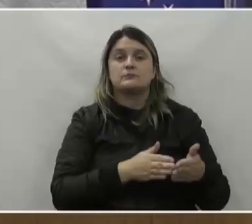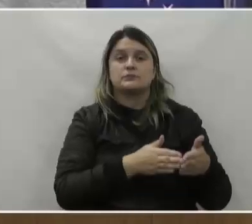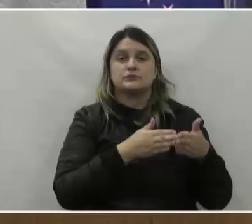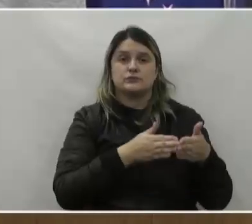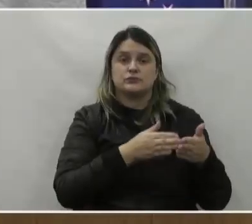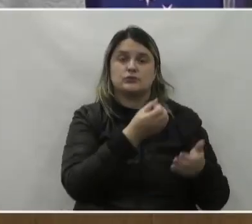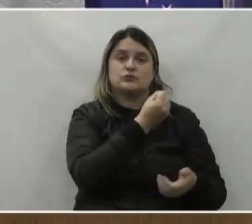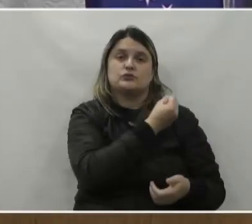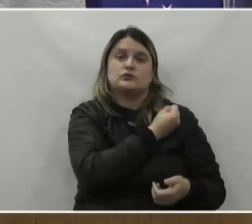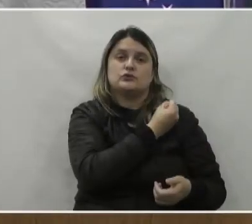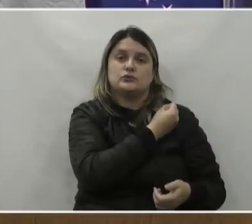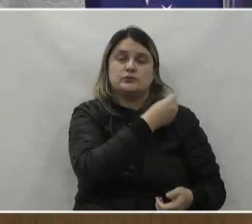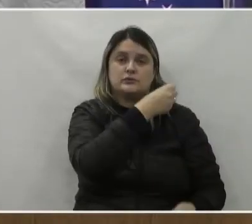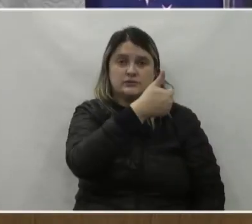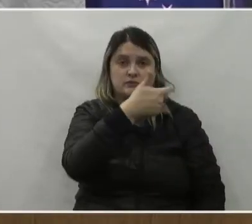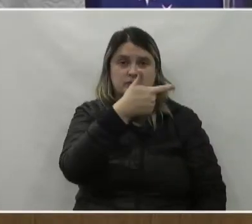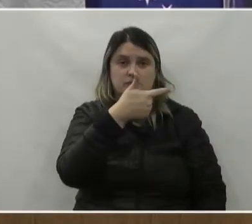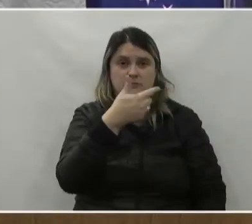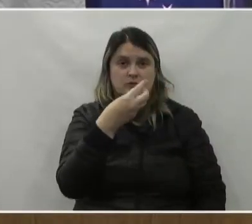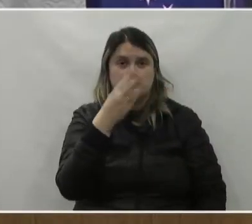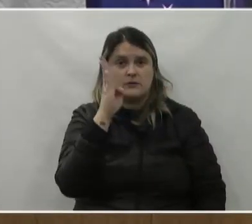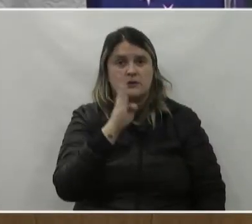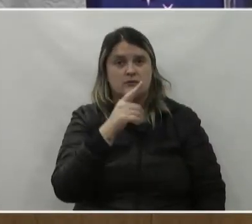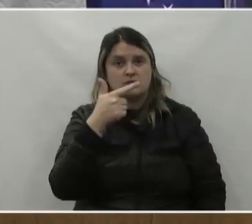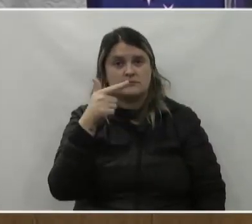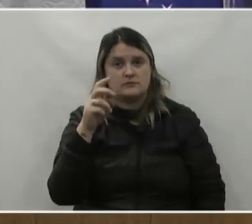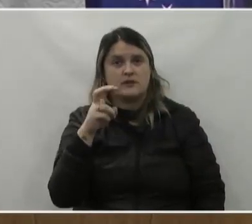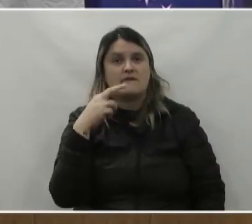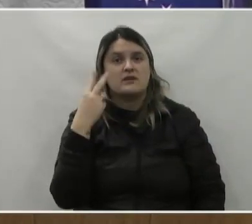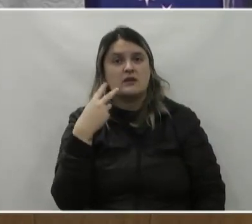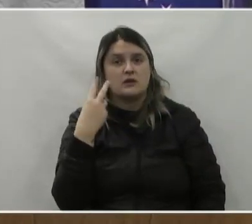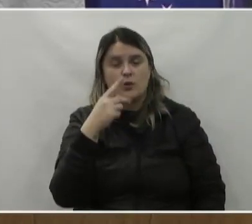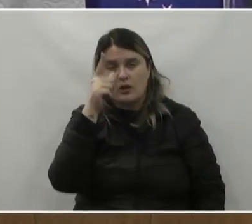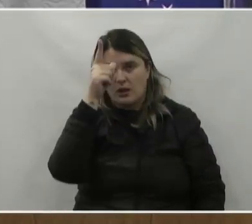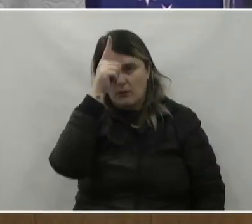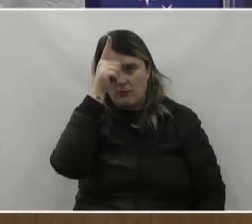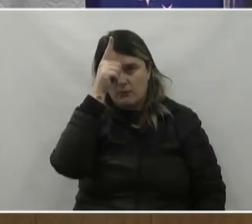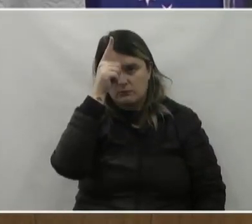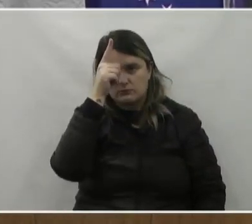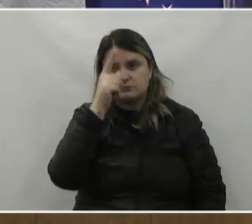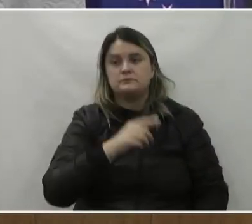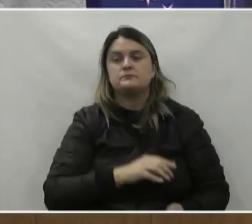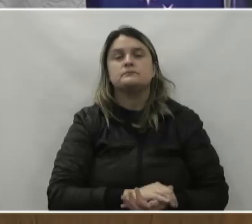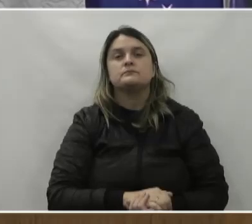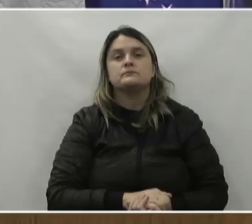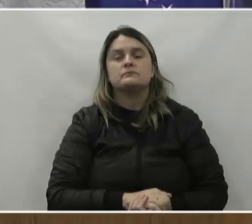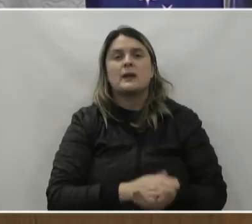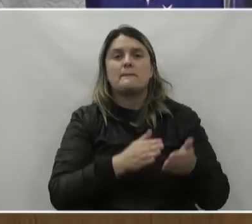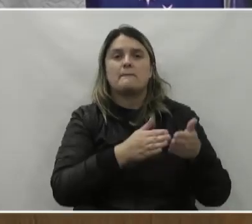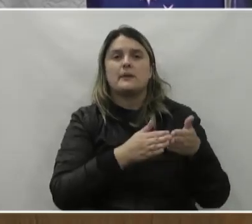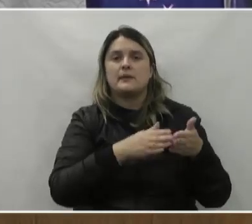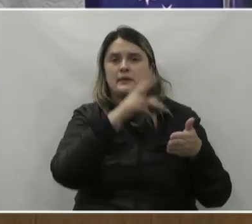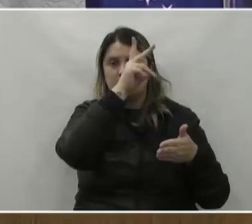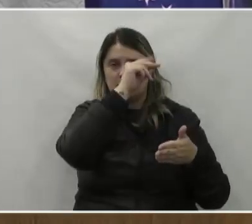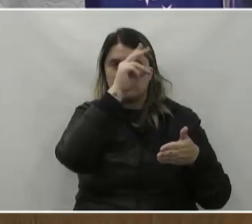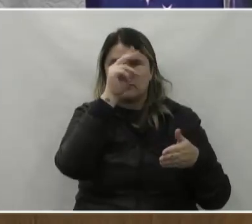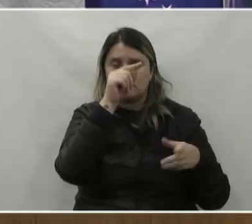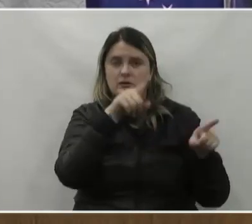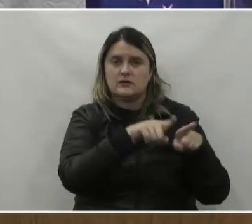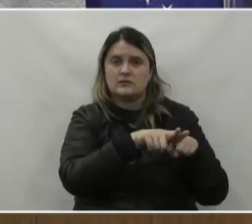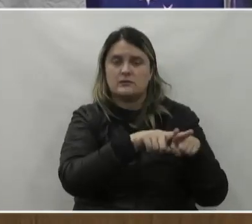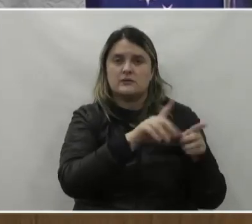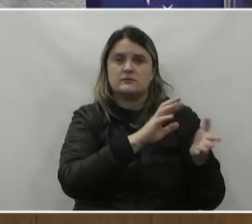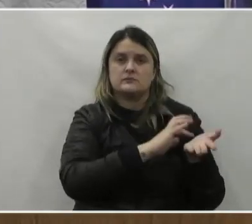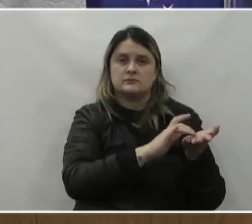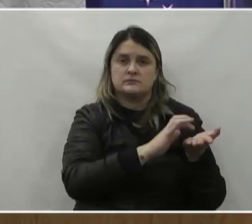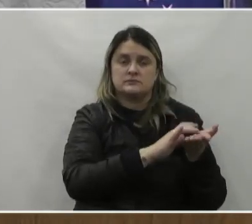Requerimentos. Requerimento número 123/2025 do vereador Alemão da Agropecuária ao Poder Executivo, por meio da